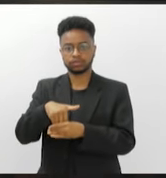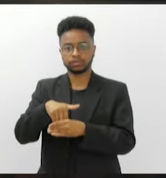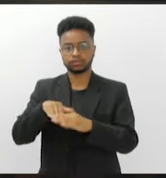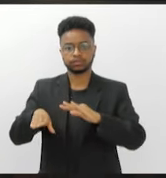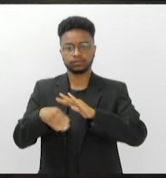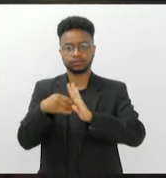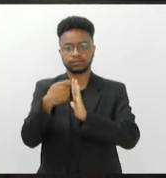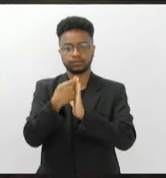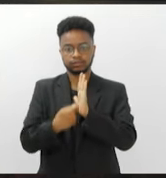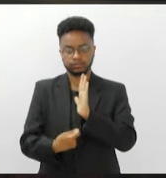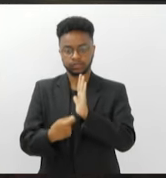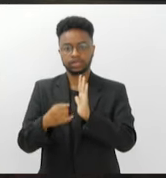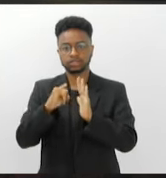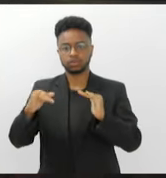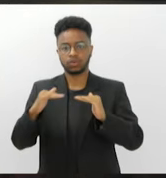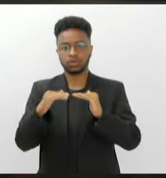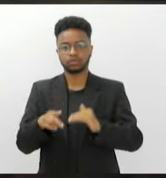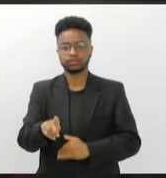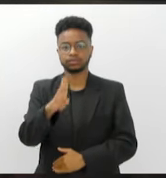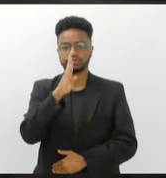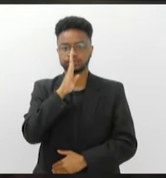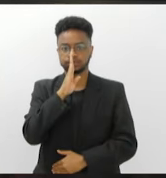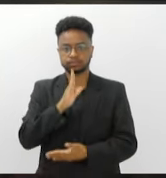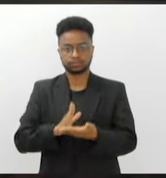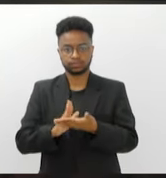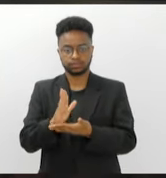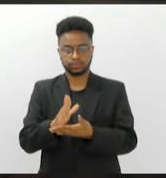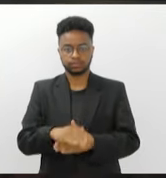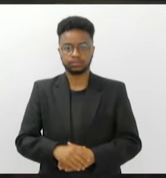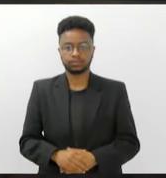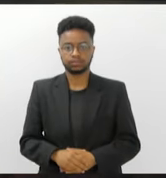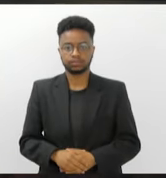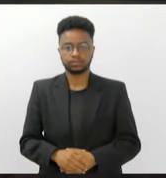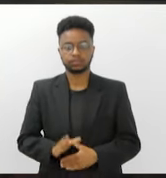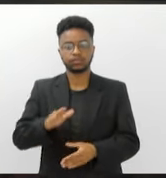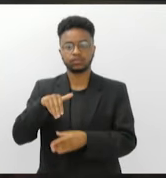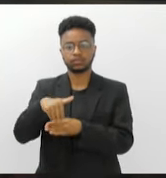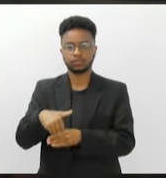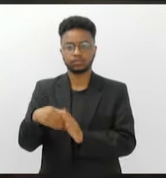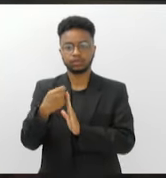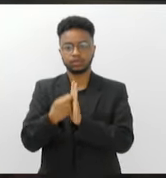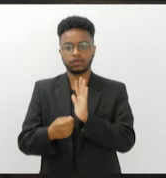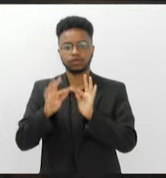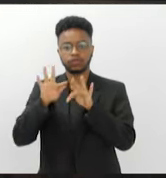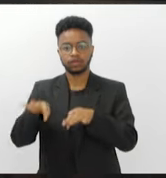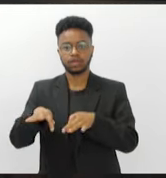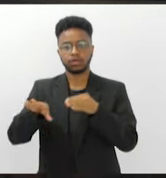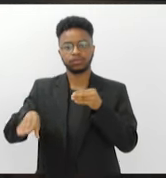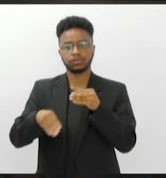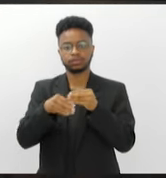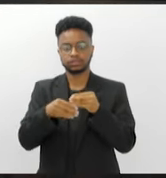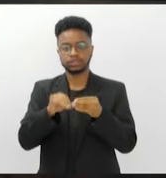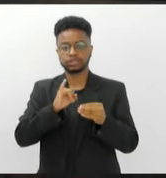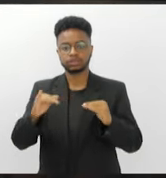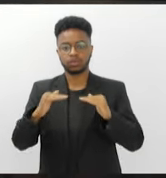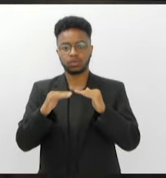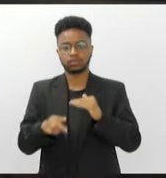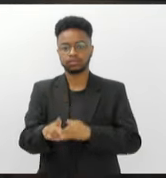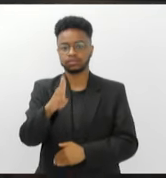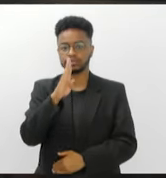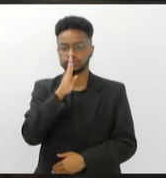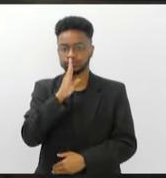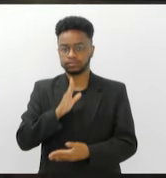de redação. Os senhores que aprovam, permaneçam como estão. Aprovado. Em votação, a redação do vencido assim emendado. Os senhores que aprovam, permaneçam como